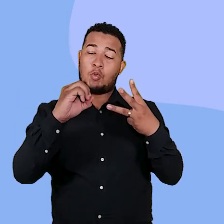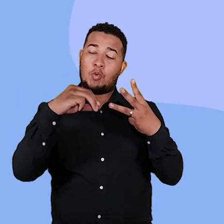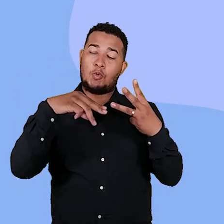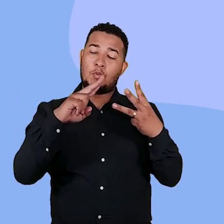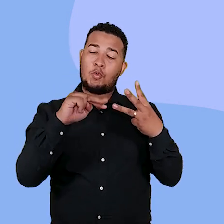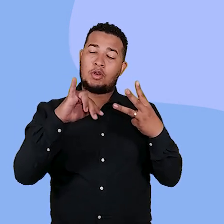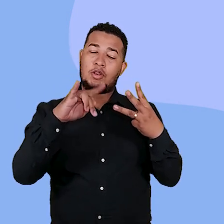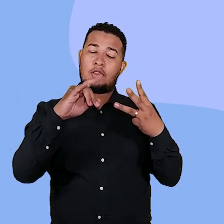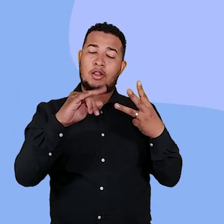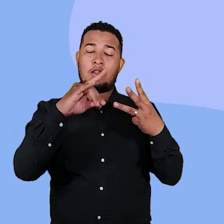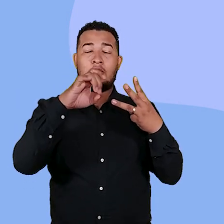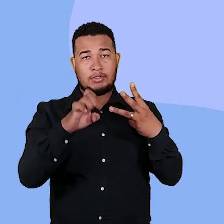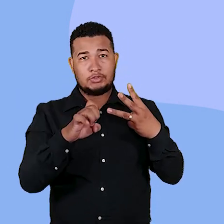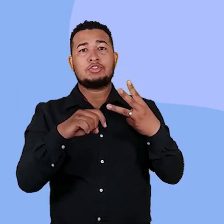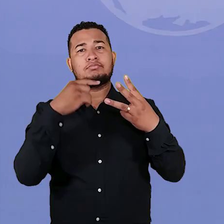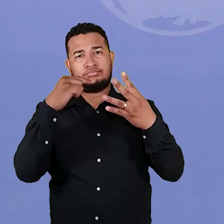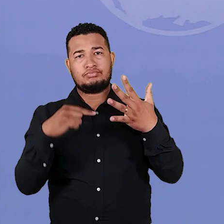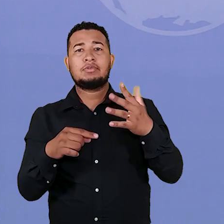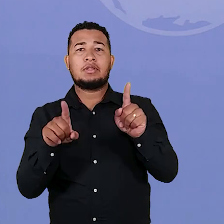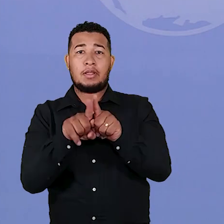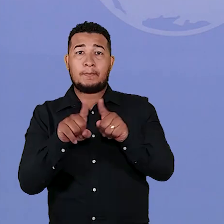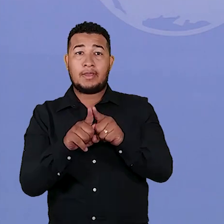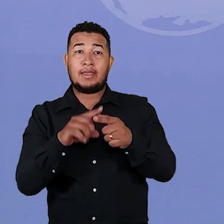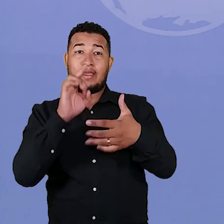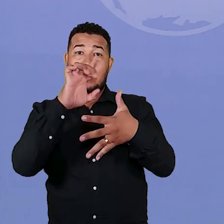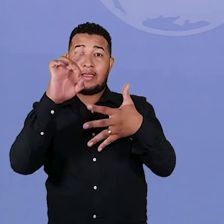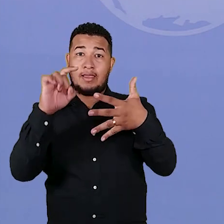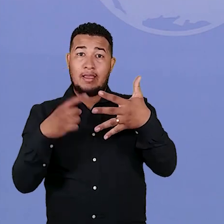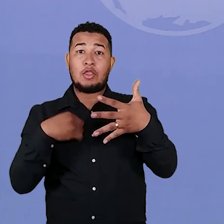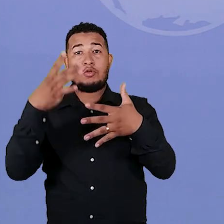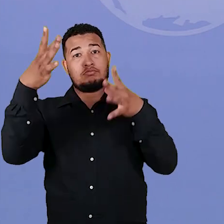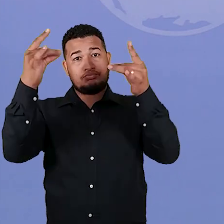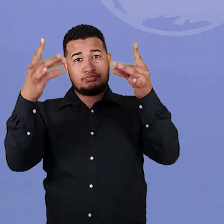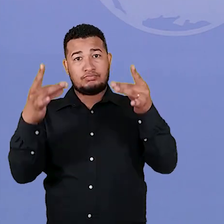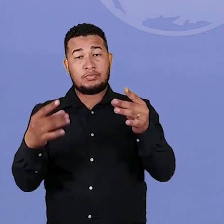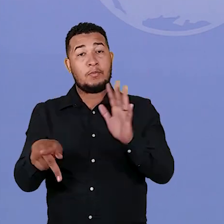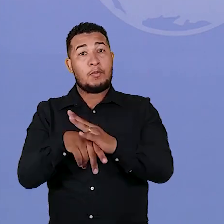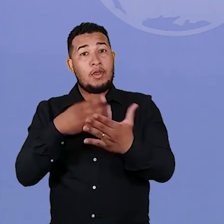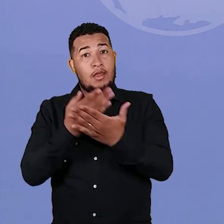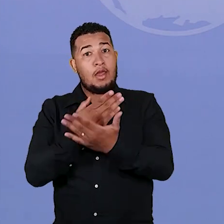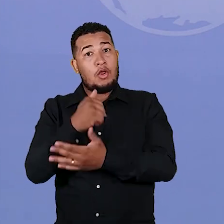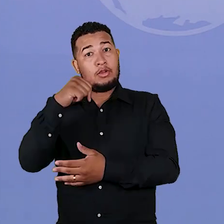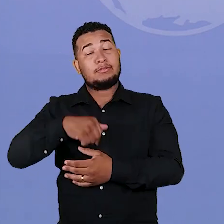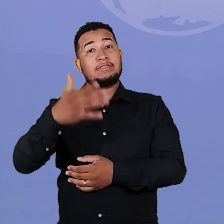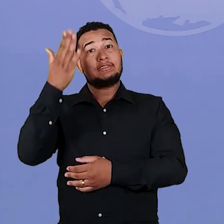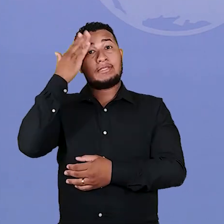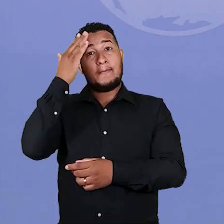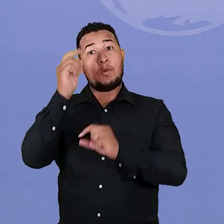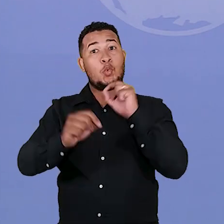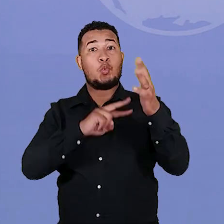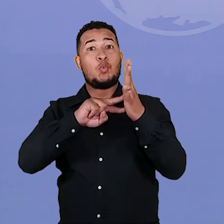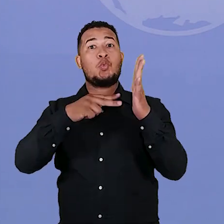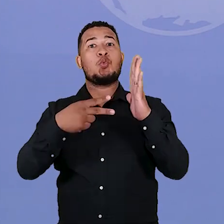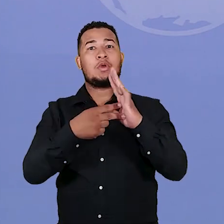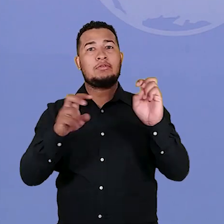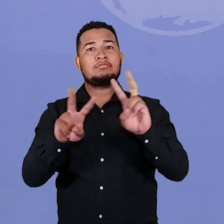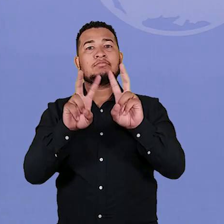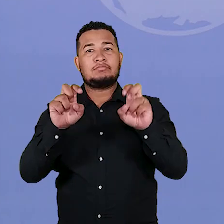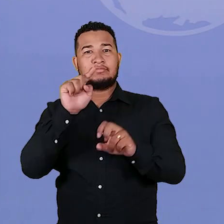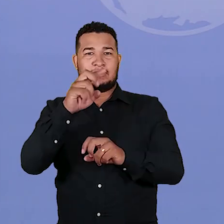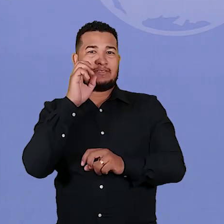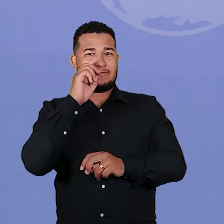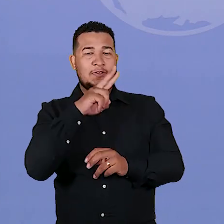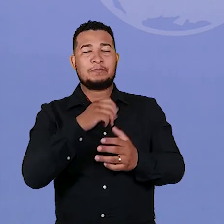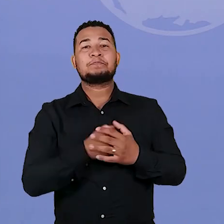biocenose, ecossistema e biosfera. Então, olha só. Eu vou definir cada um deles para vocês saírem dessa aula sabendo do que